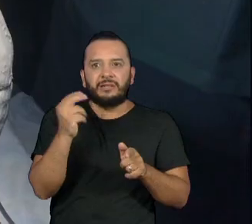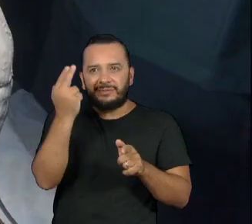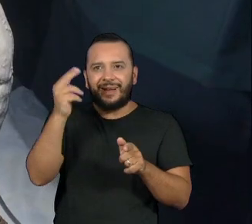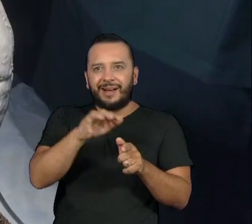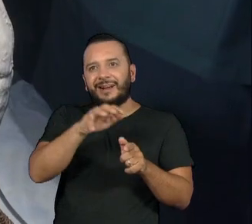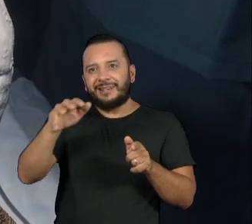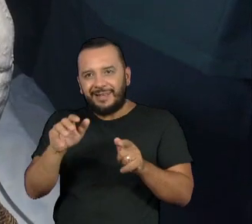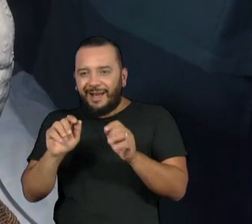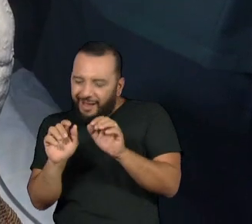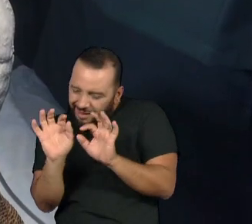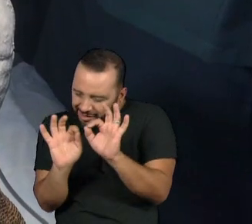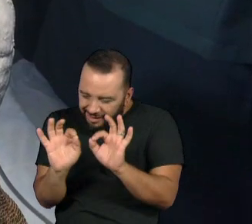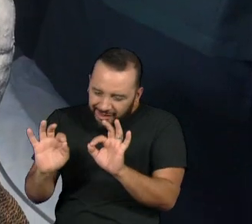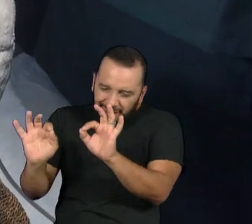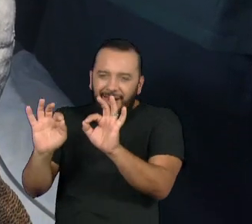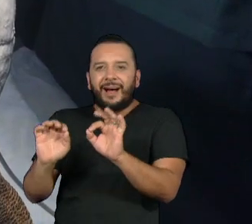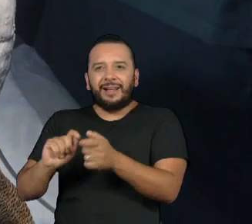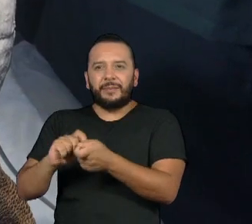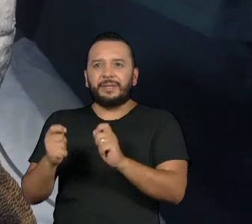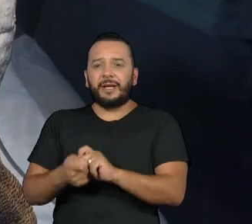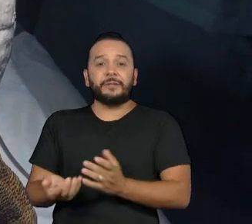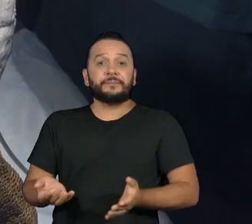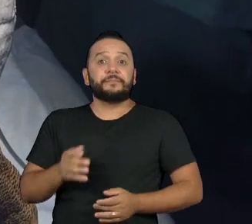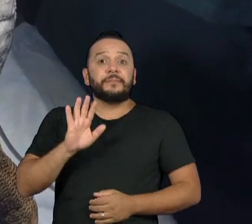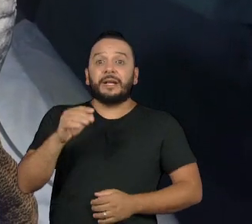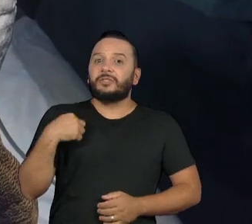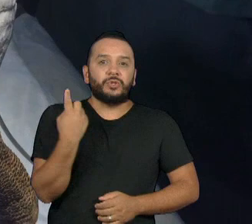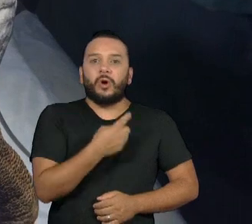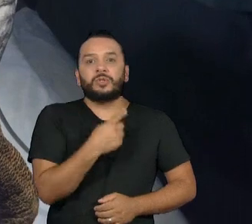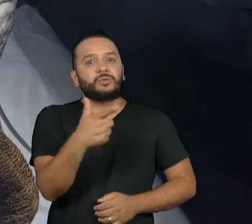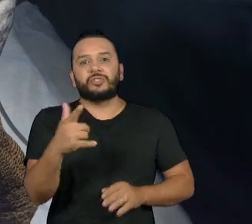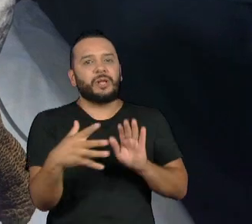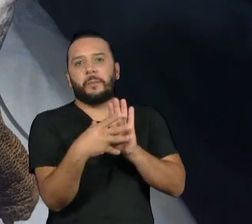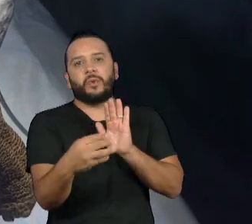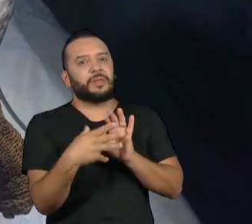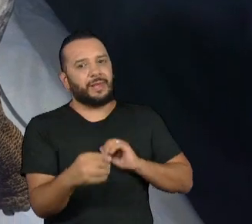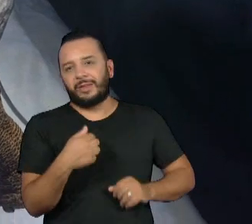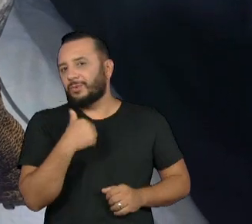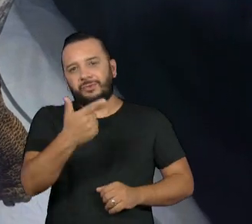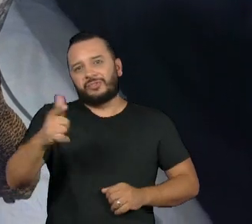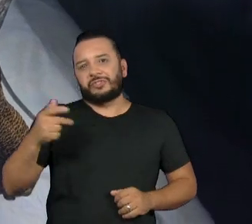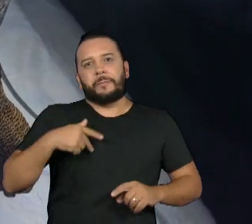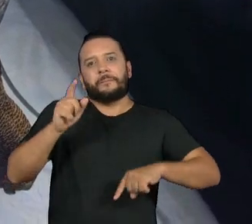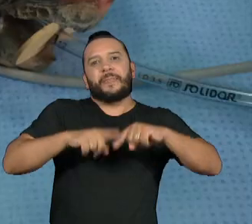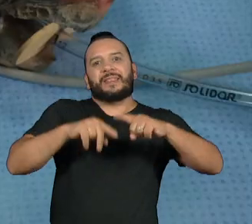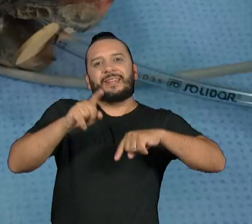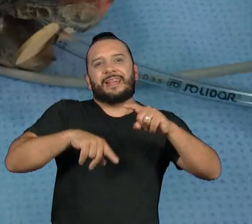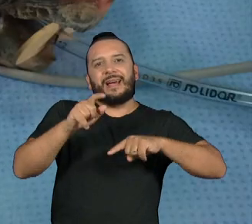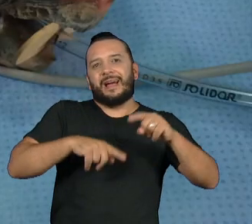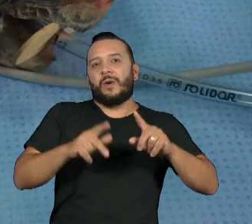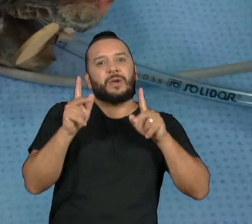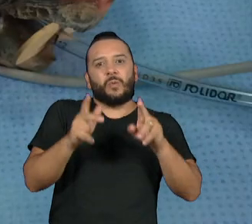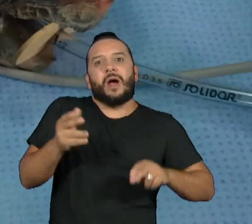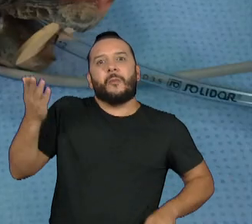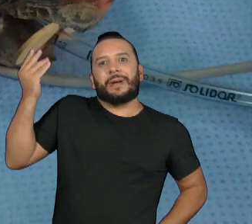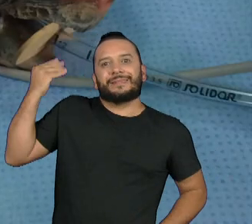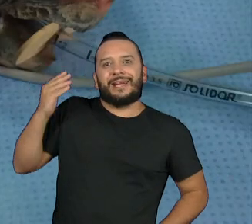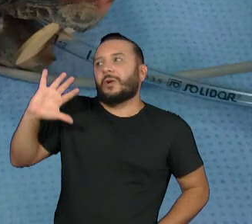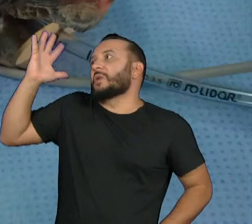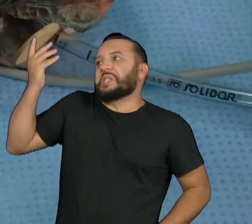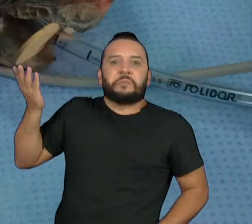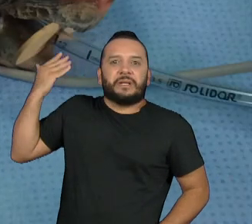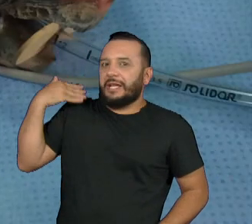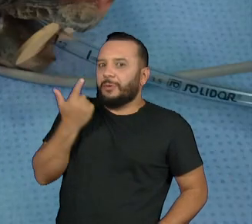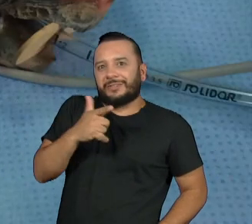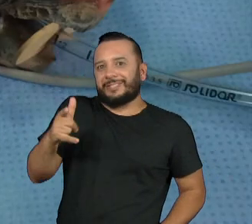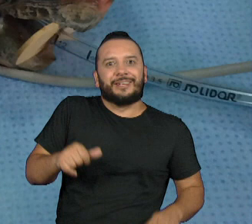tínhamos materiais de estudo, artigo científico, né, ou casos prévios que pudessem